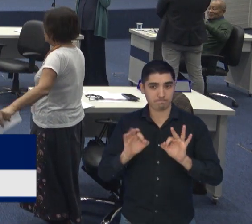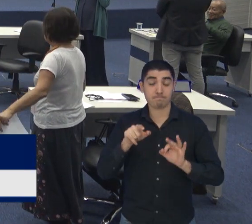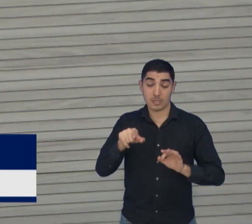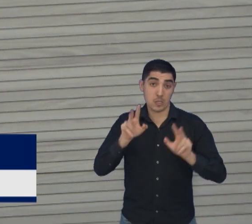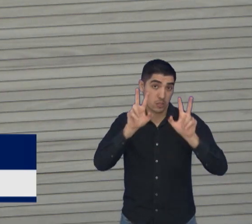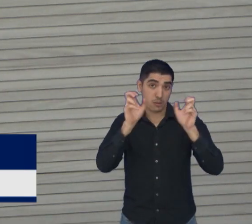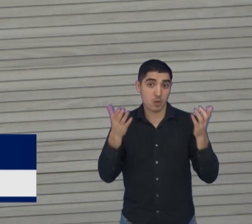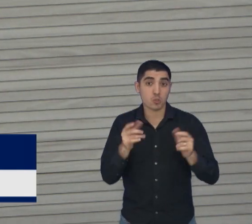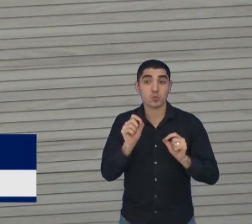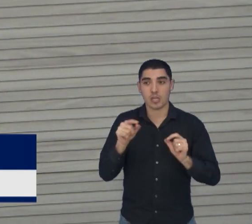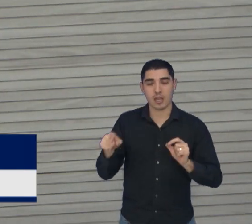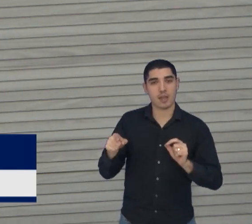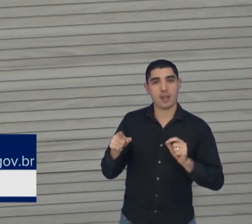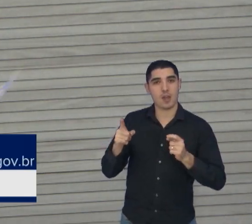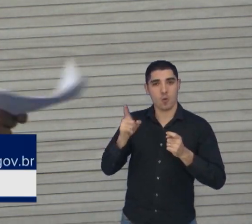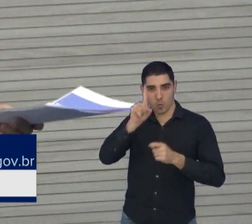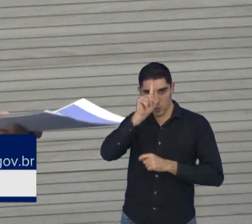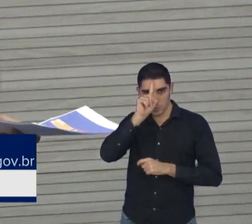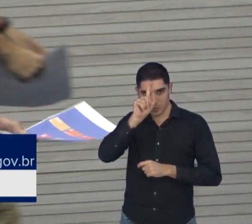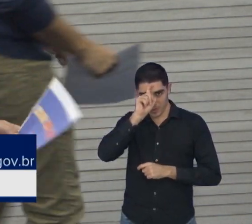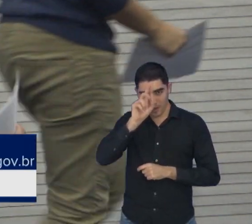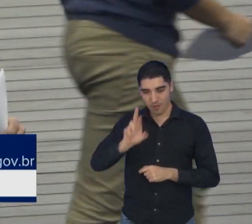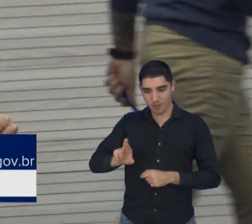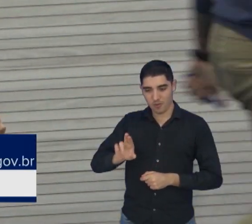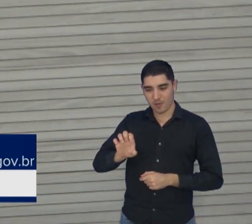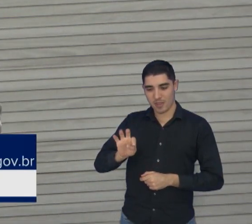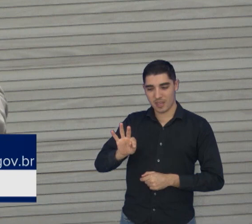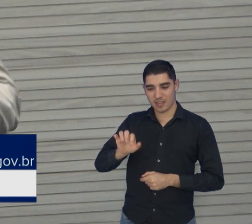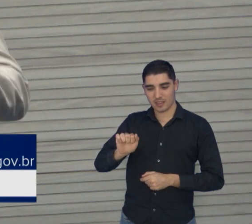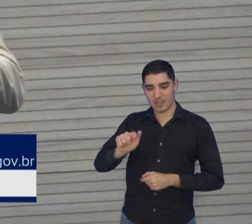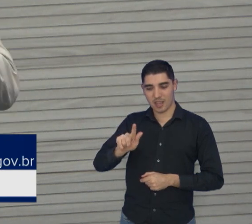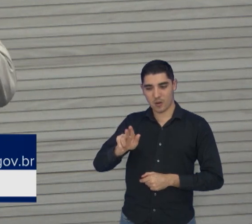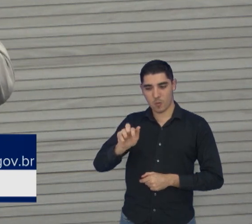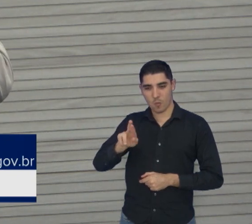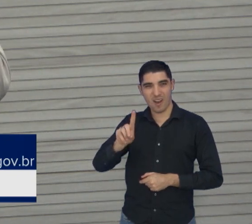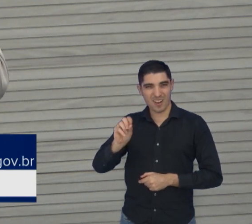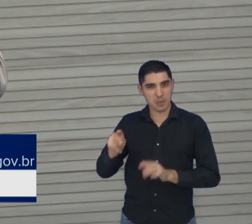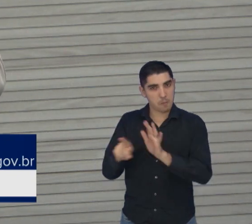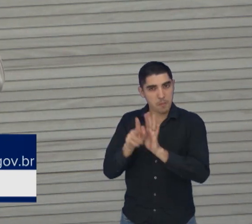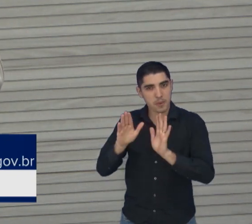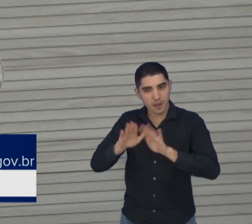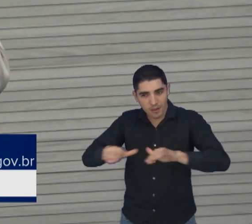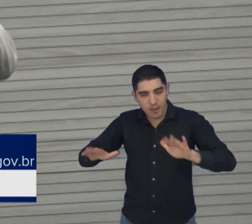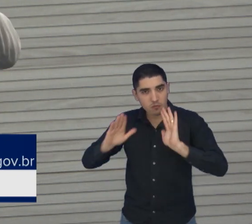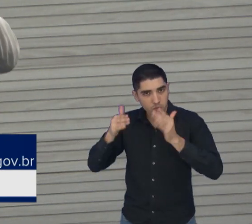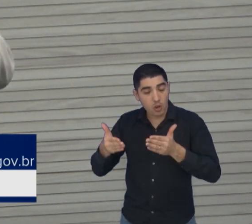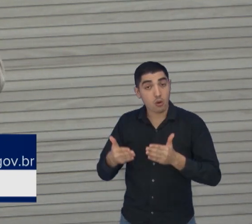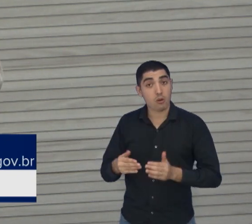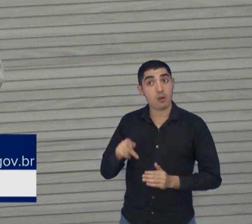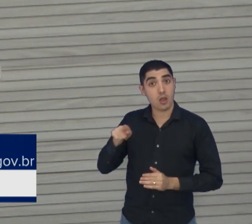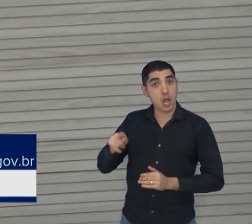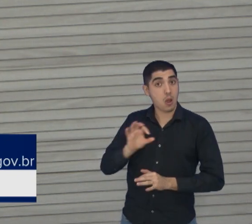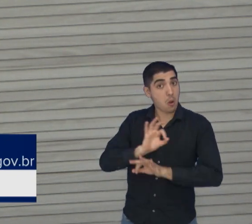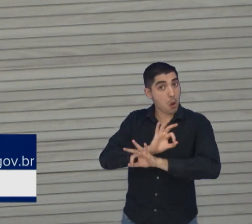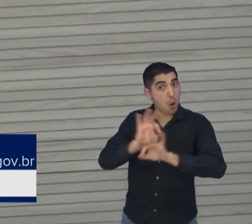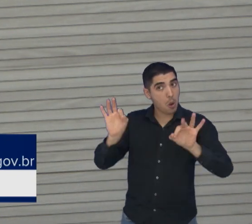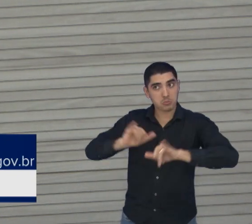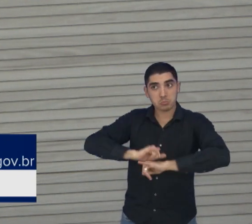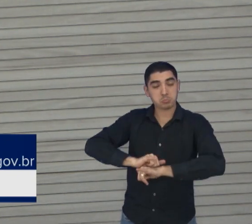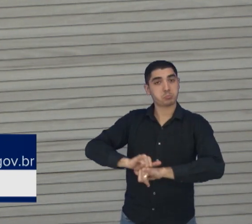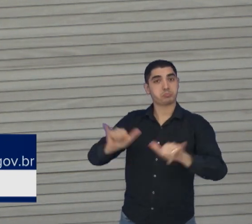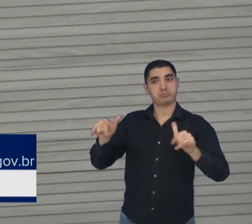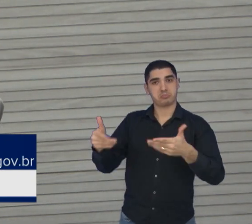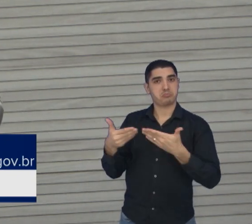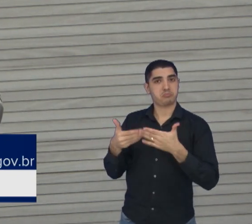do Hospital de Retaguarda, né? Ao mesmo tempo que é uma ótima notícia, um detalhe que eu ia tocar, o vereador